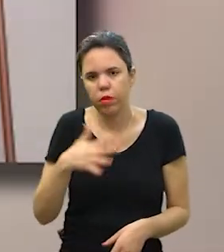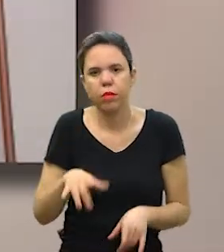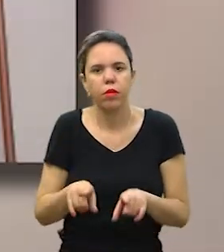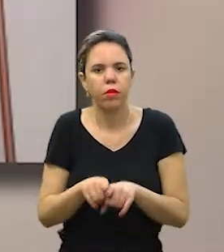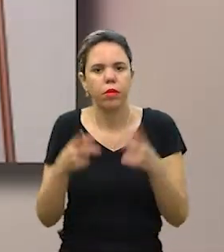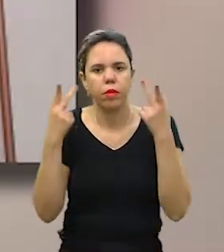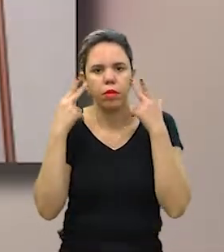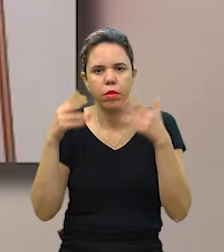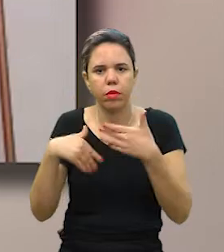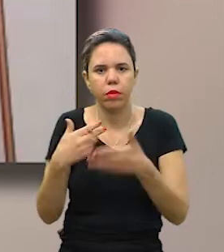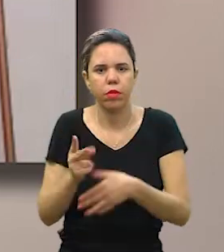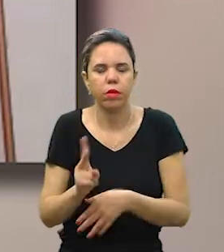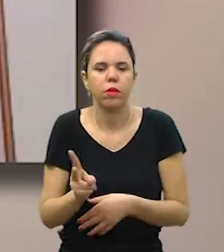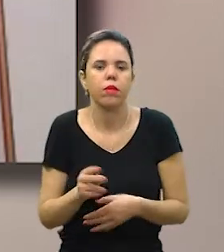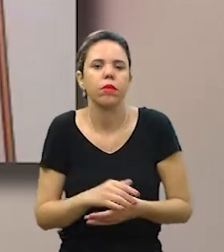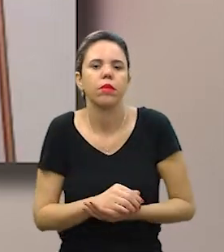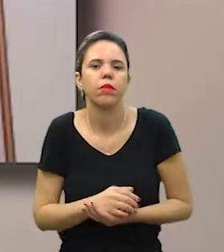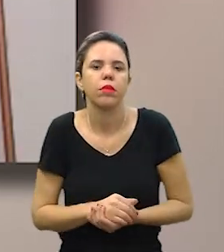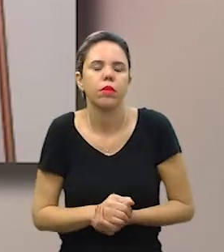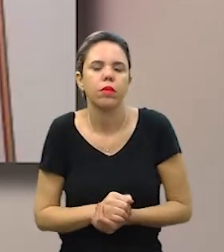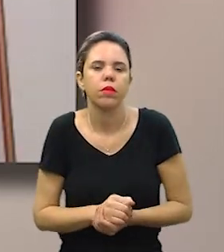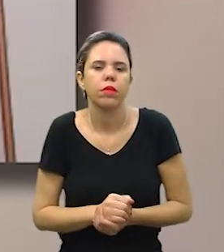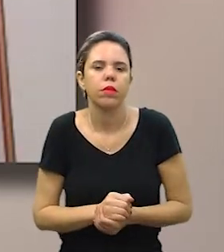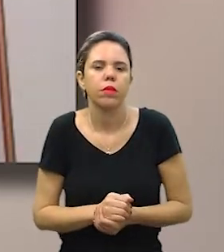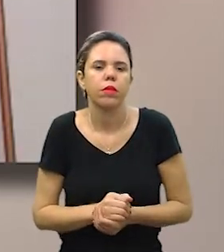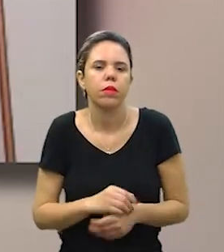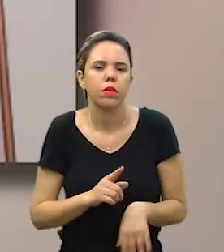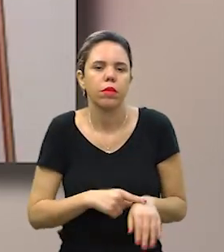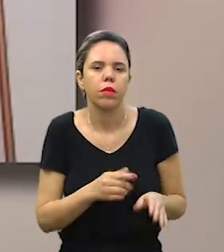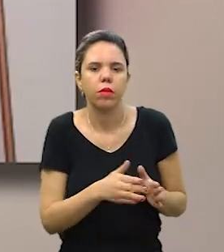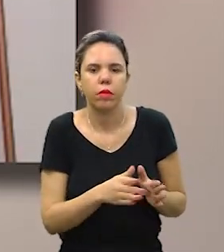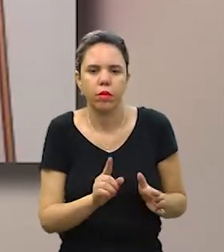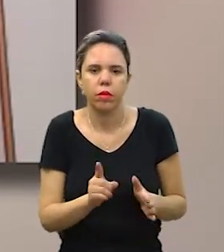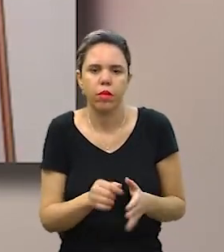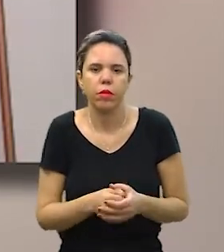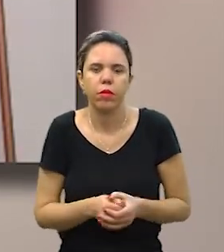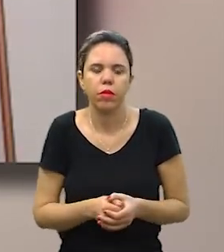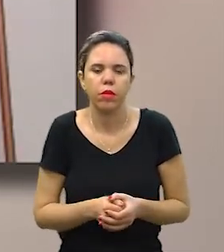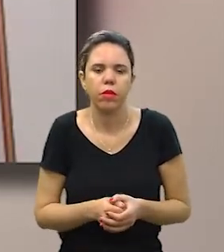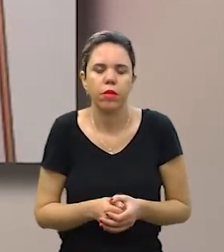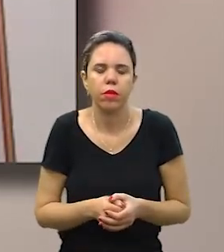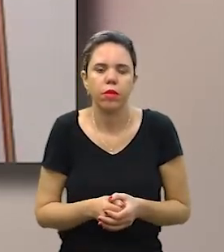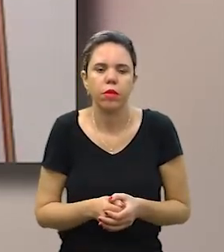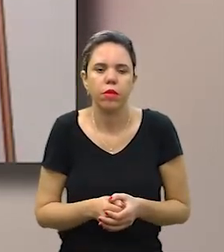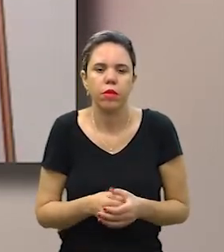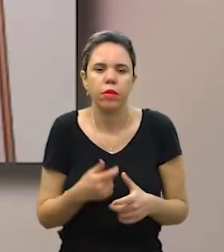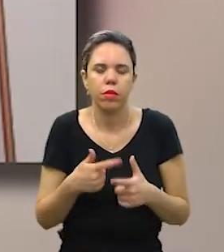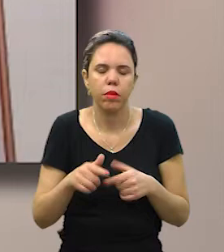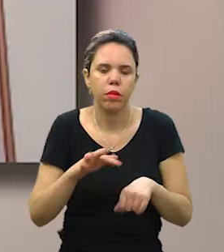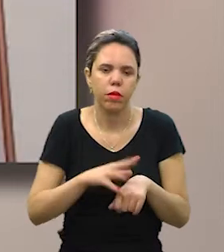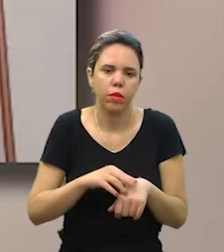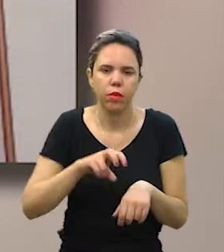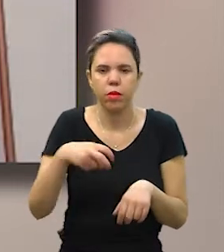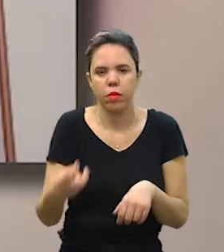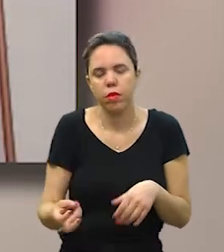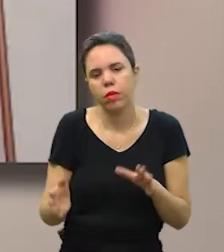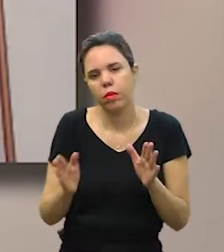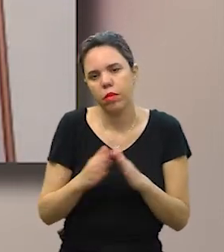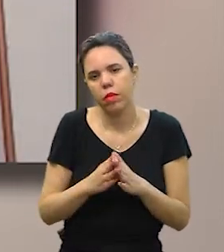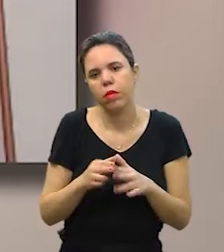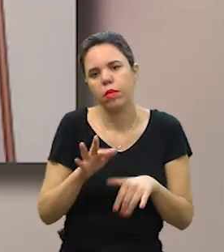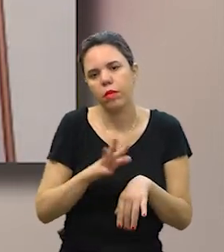infantis, isso é rotina sempre, não tem época nem período, né? Os acidentes domésticos,